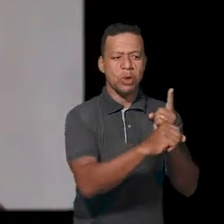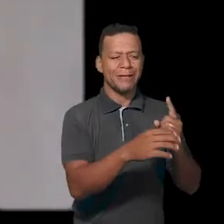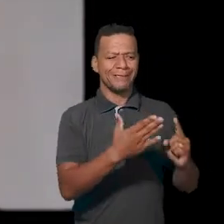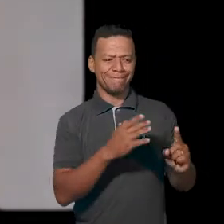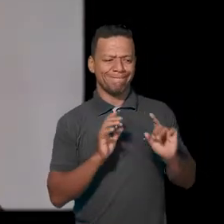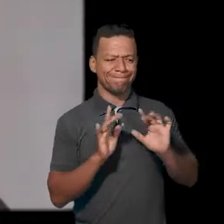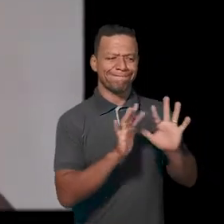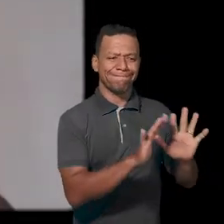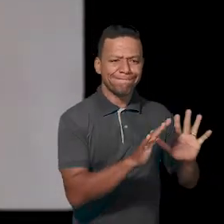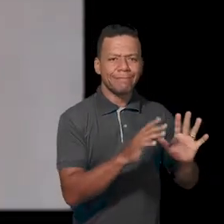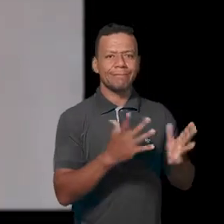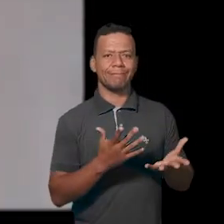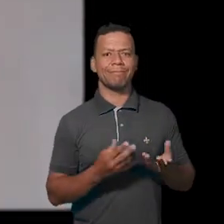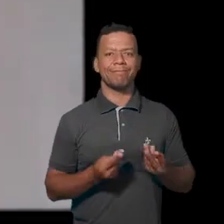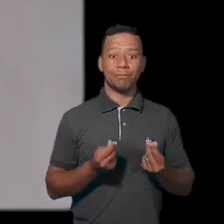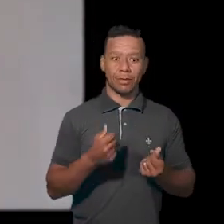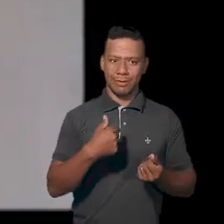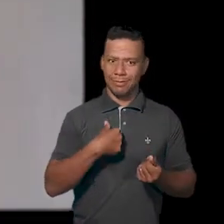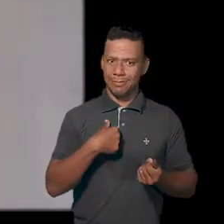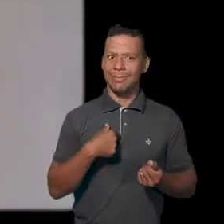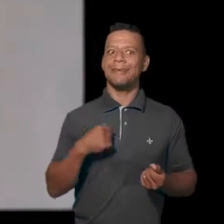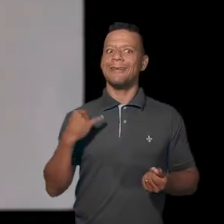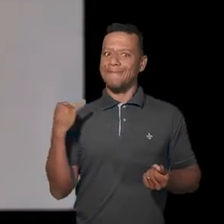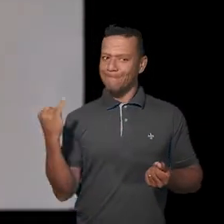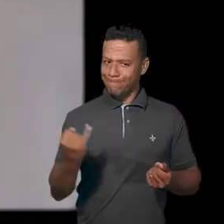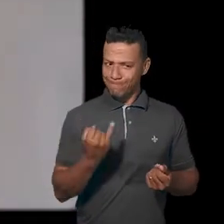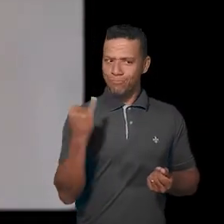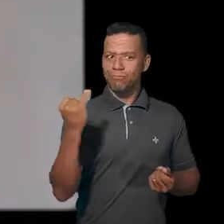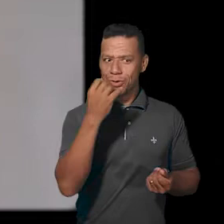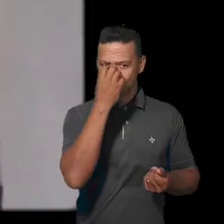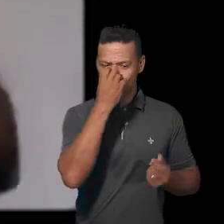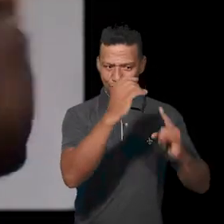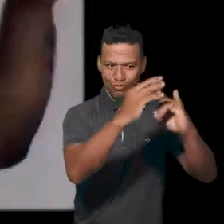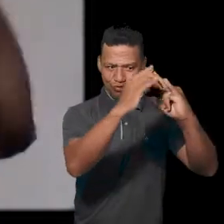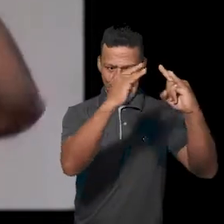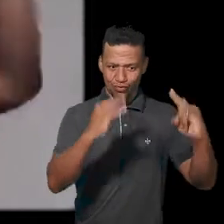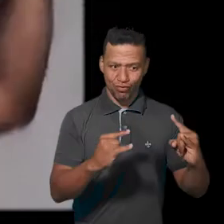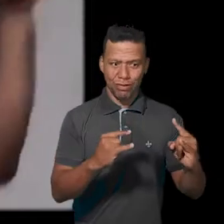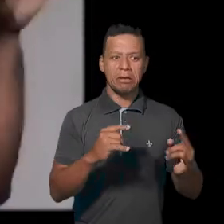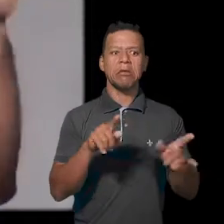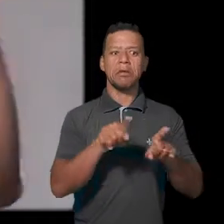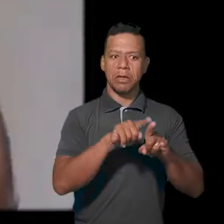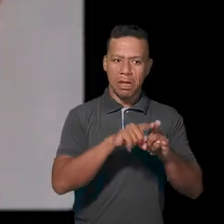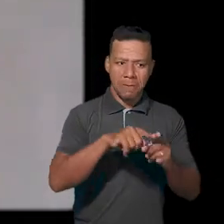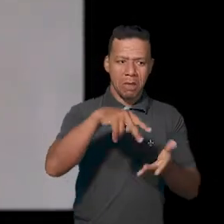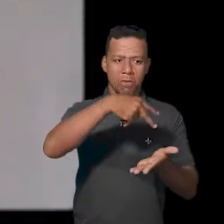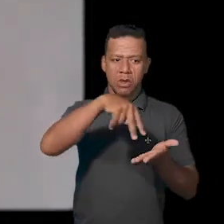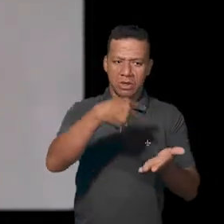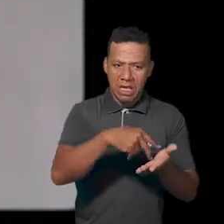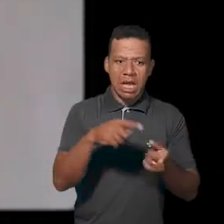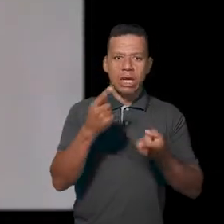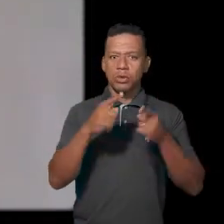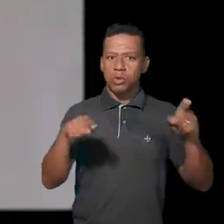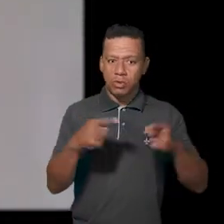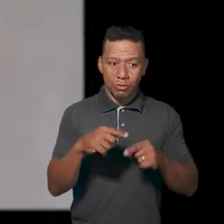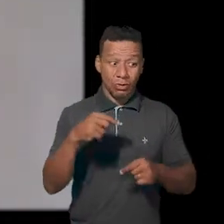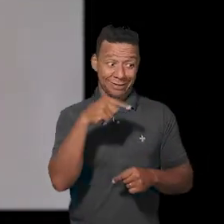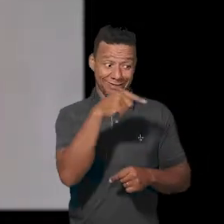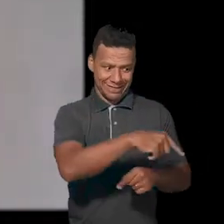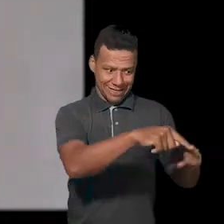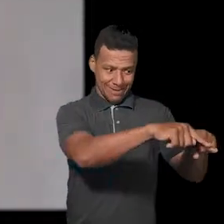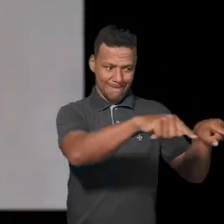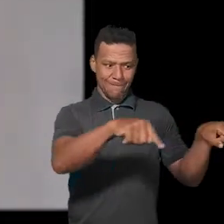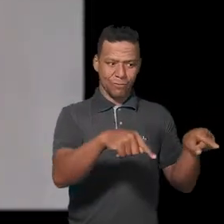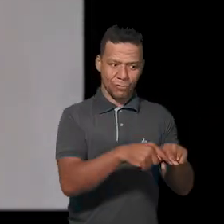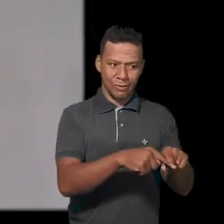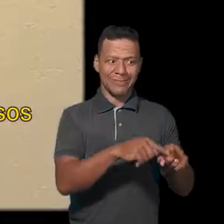E para mim do circo foi muito importante, para a galera da música, dança, o Cajuve foi uma referência para muita gente